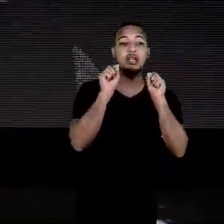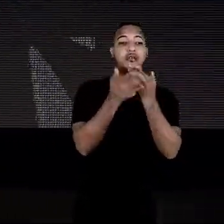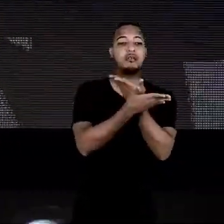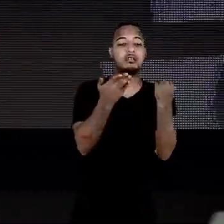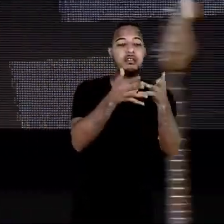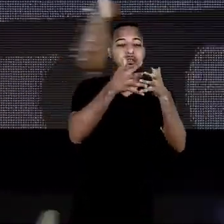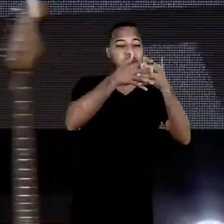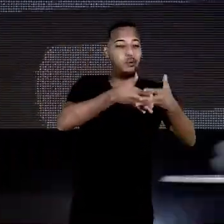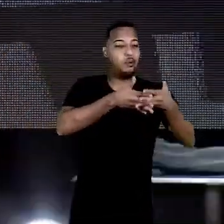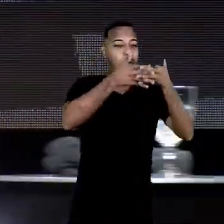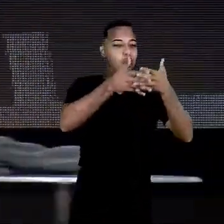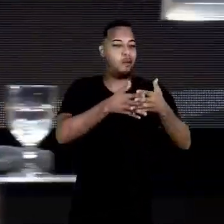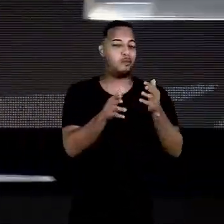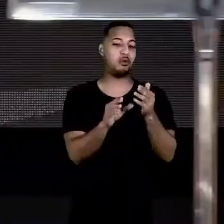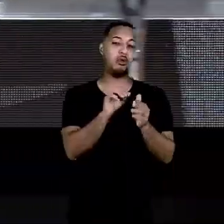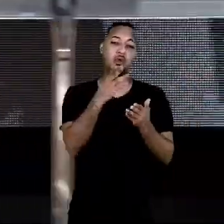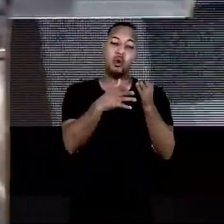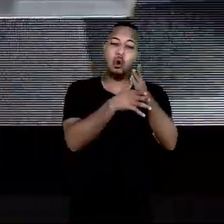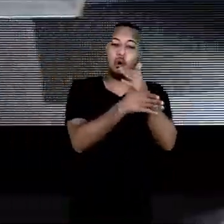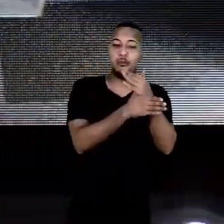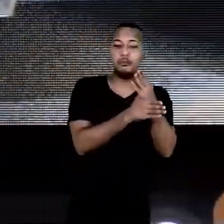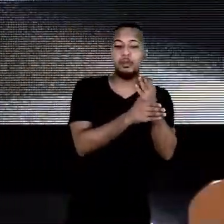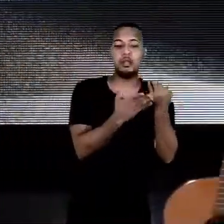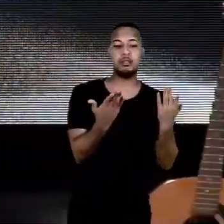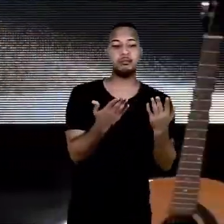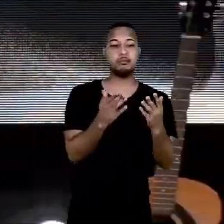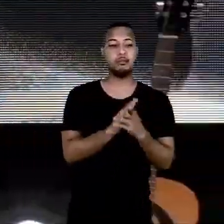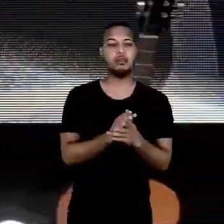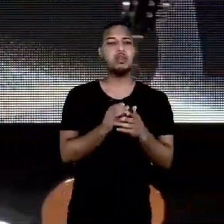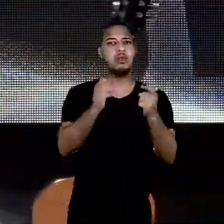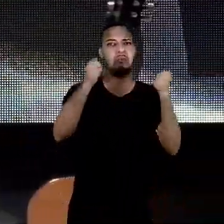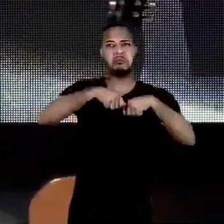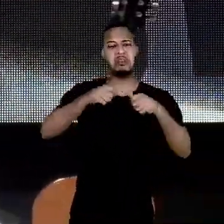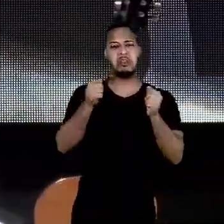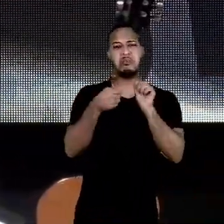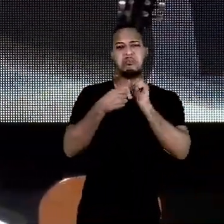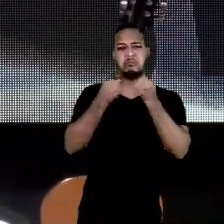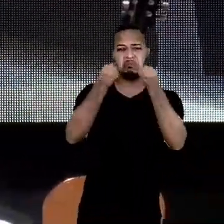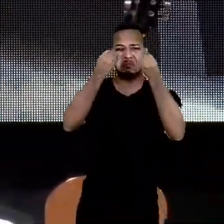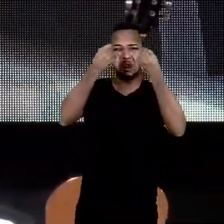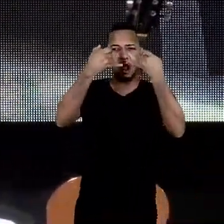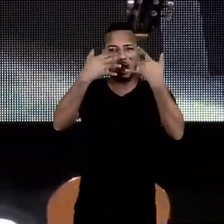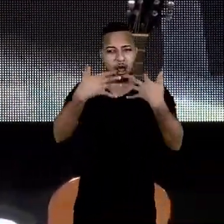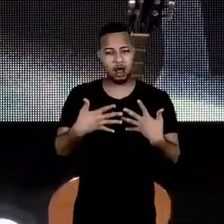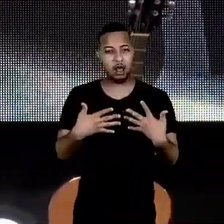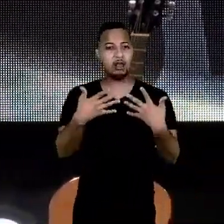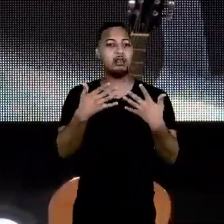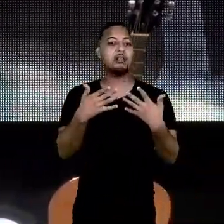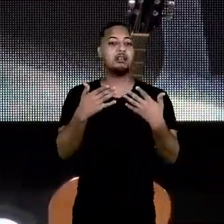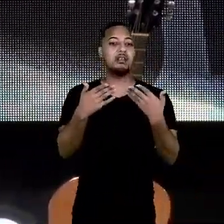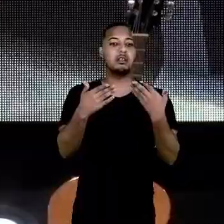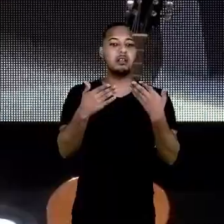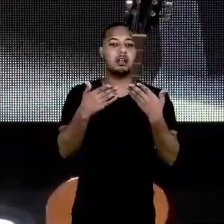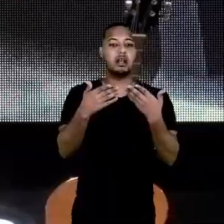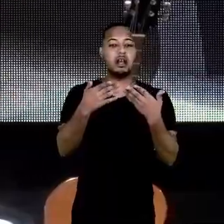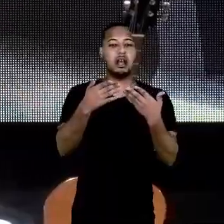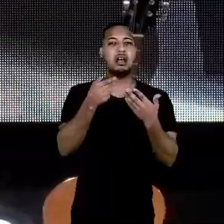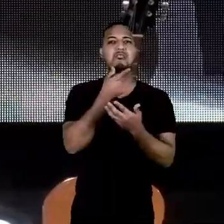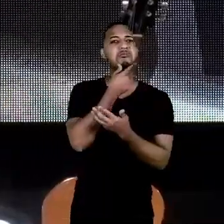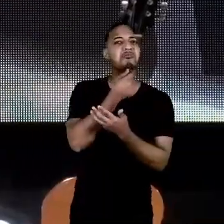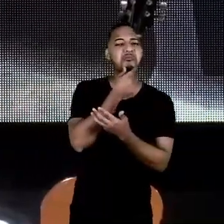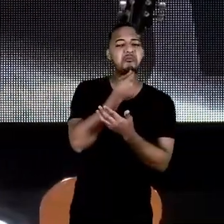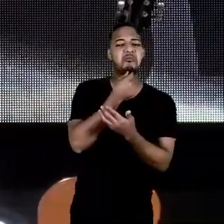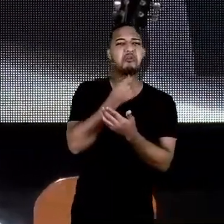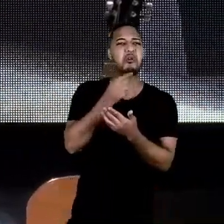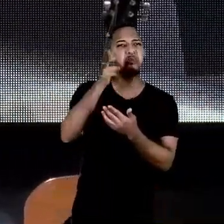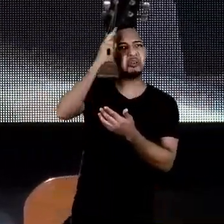gente tem tantos exemplos na Bíblia. Eu poderia passar a noite toda aqui falando para você de homens que começaram certo, mas que